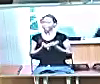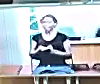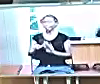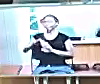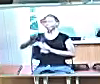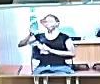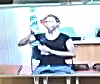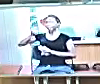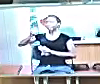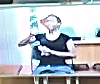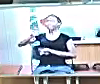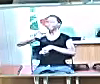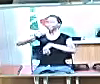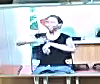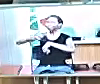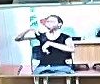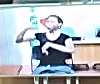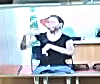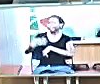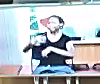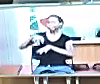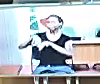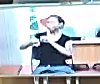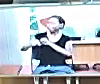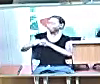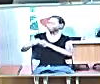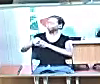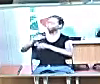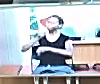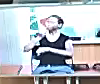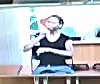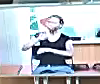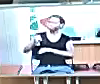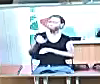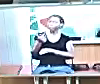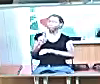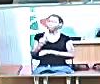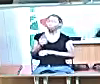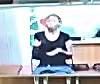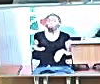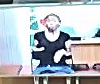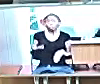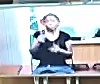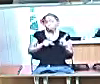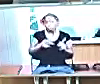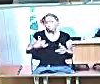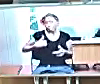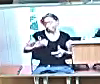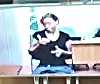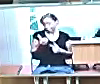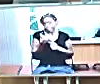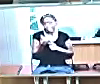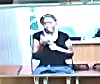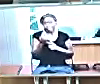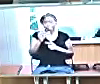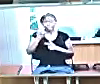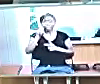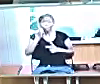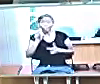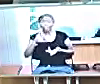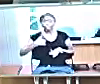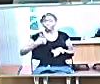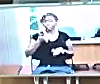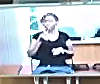em que era necessário fazer a sua formação pessoas que hoje têm 60 50 70 anos estão